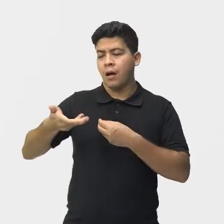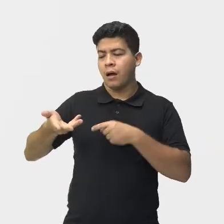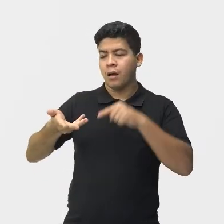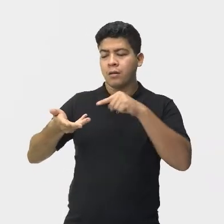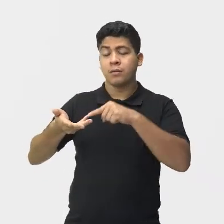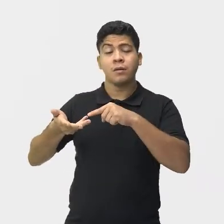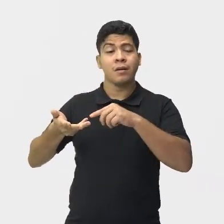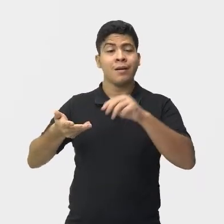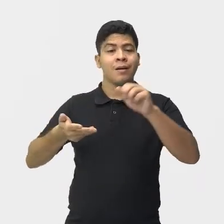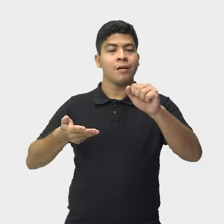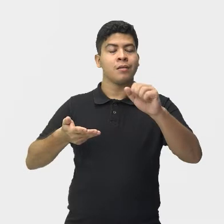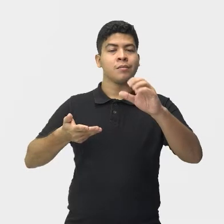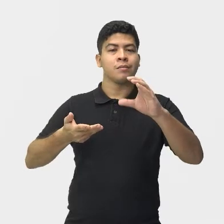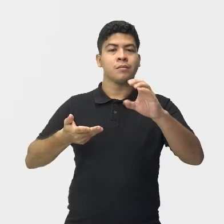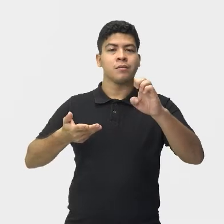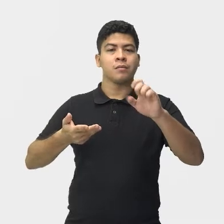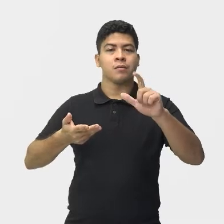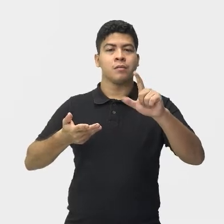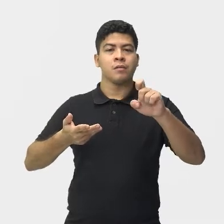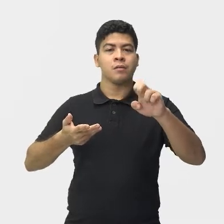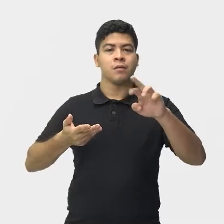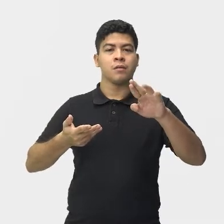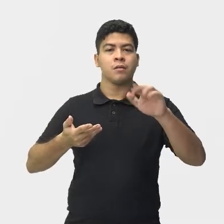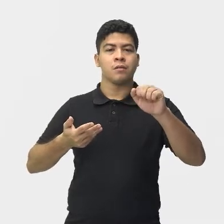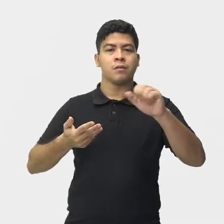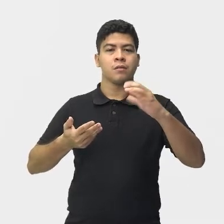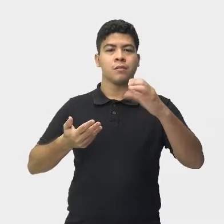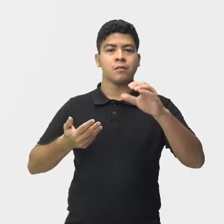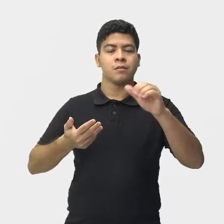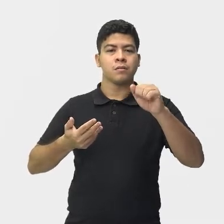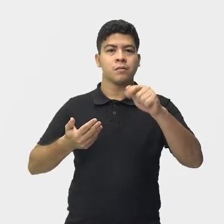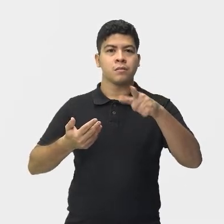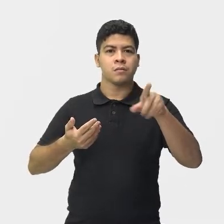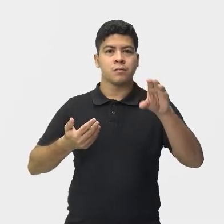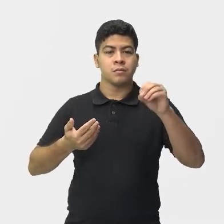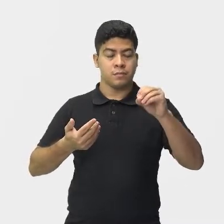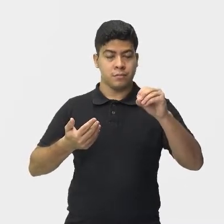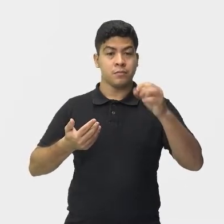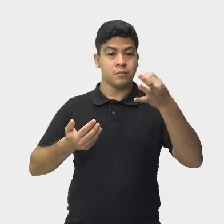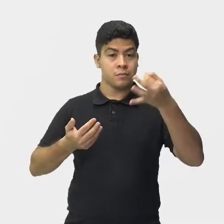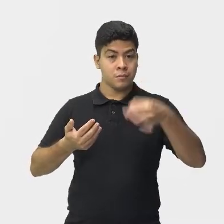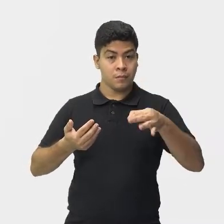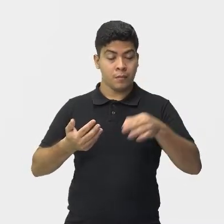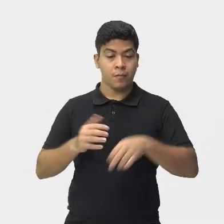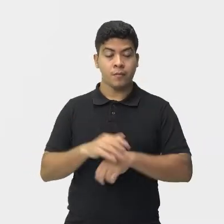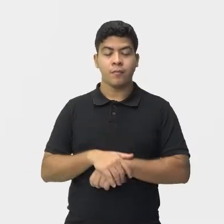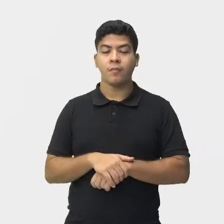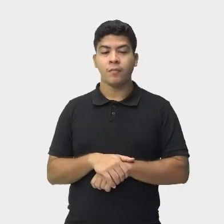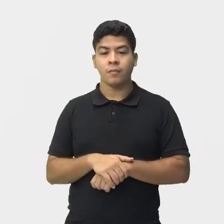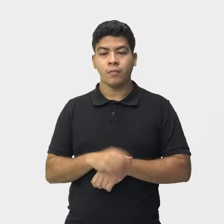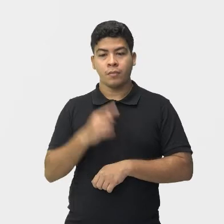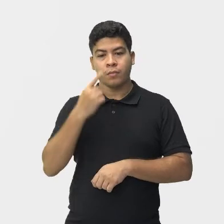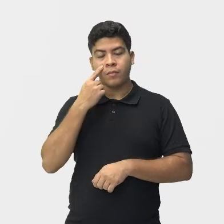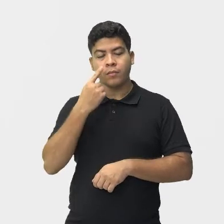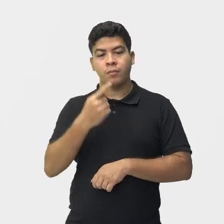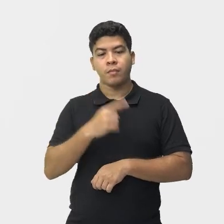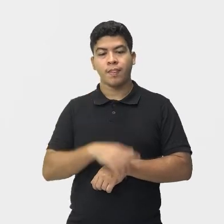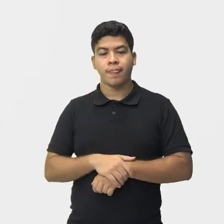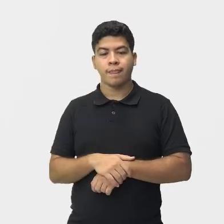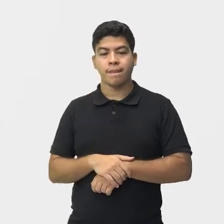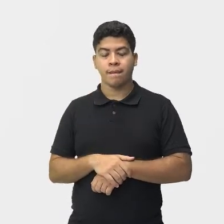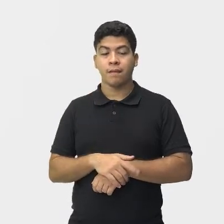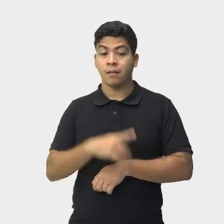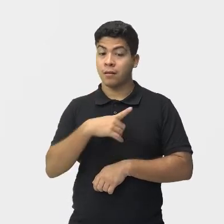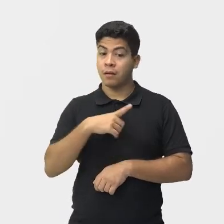que é ΔV sobre ΔT, onde ΔV é a velocidade final menos a inicial, e o ΔT é o